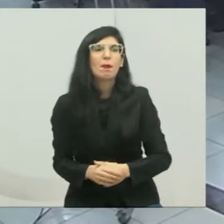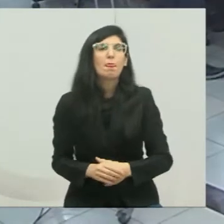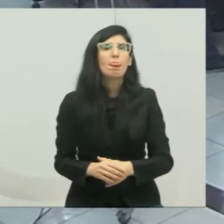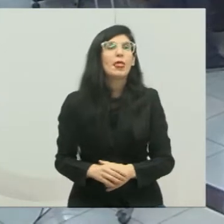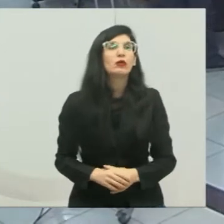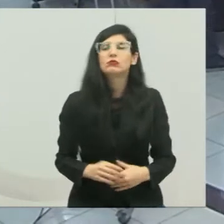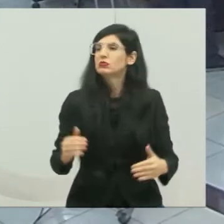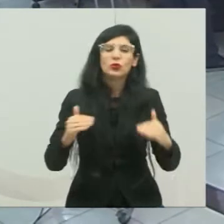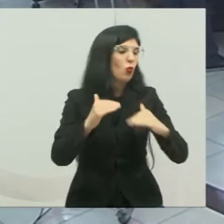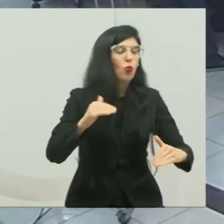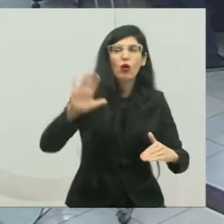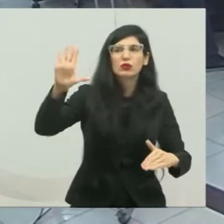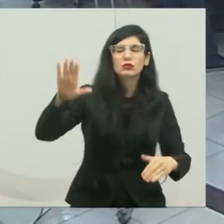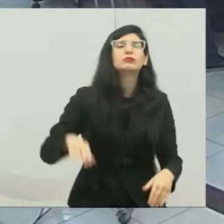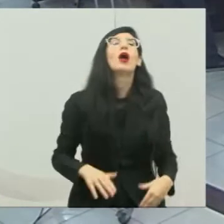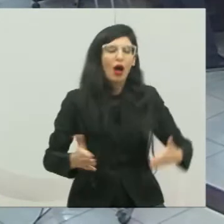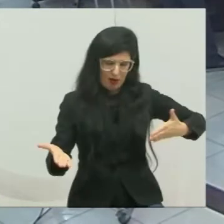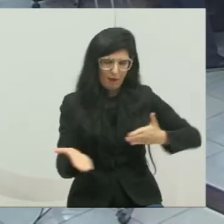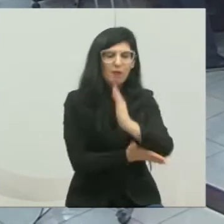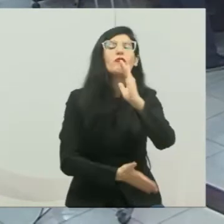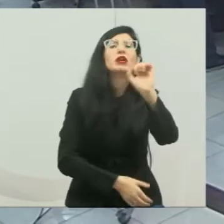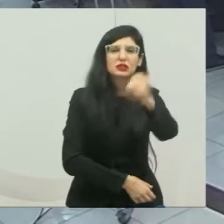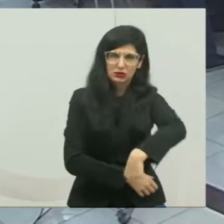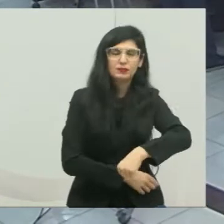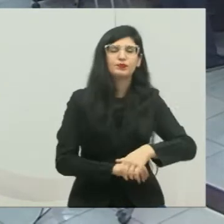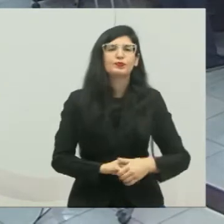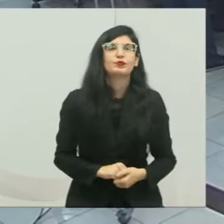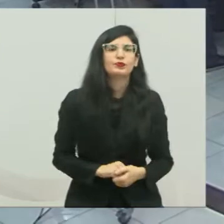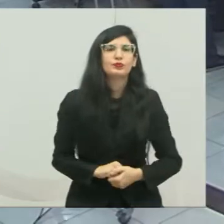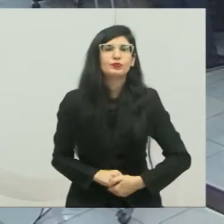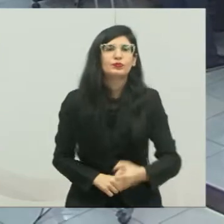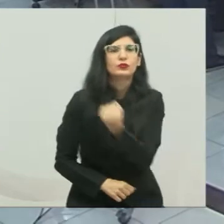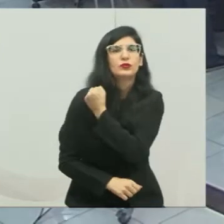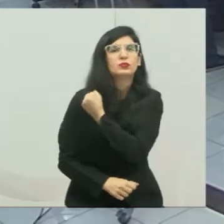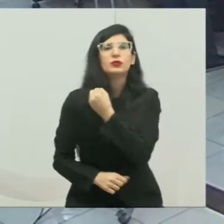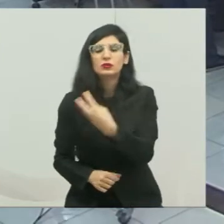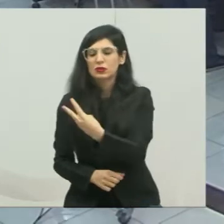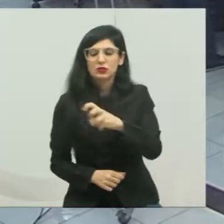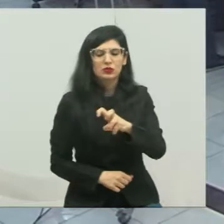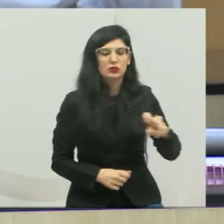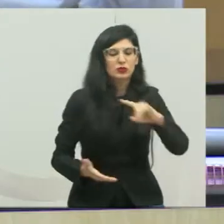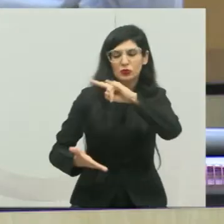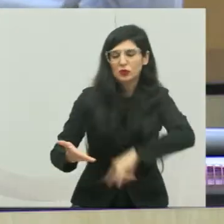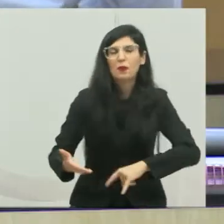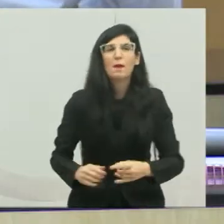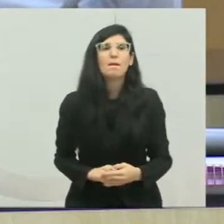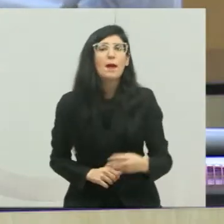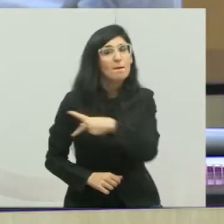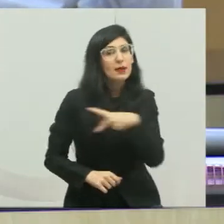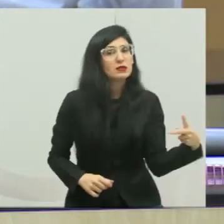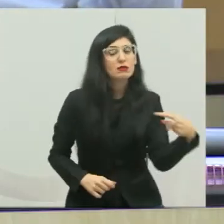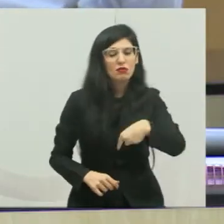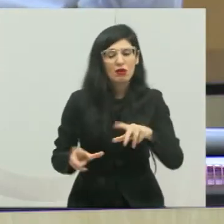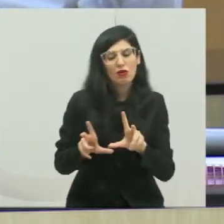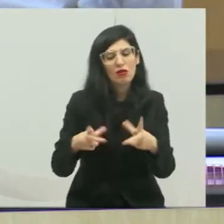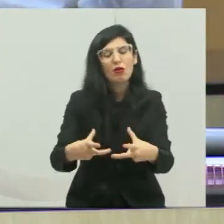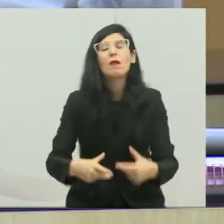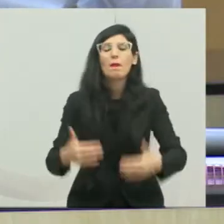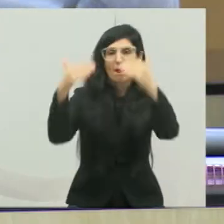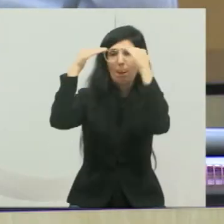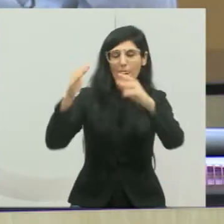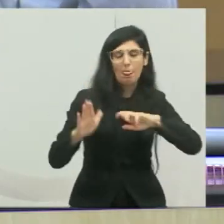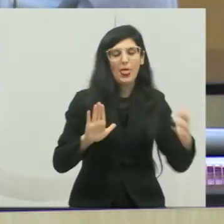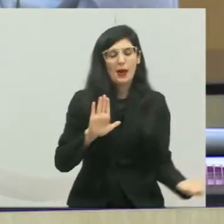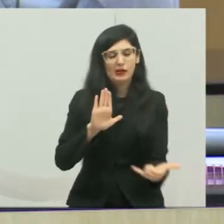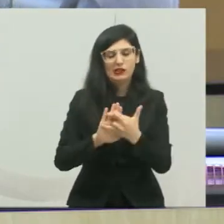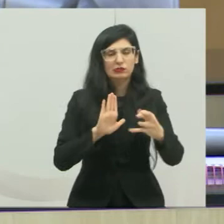levantando o braço. Requerimento aprovado. Próximo requerimento. Requerimento 355. Requeremos ao excelentíssimo senhor presidente desta Casa, ouvido e aprovado